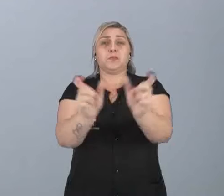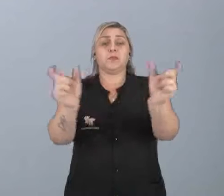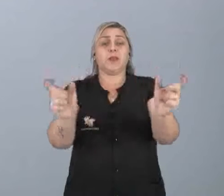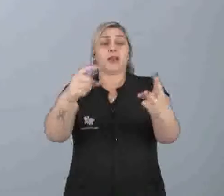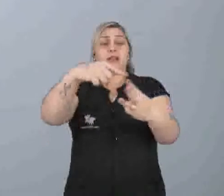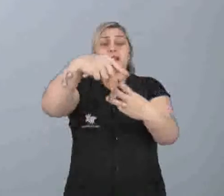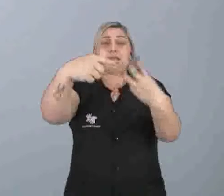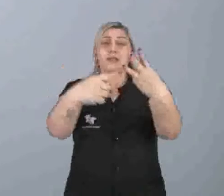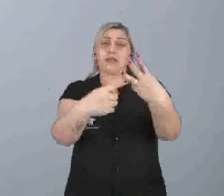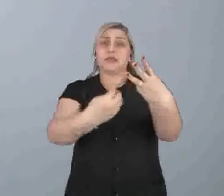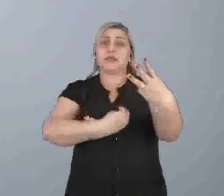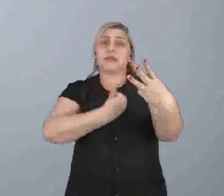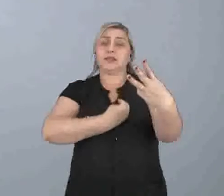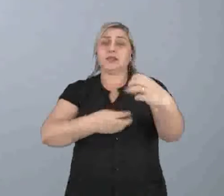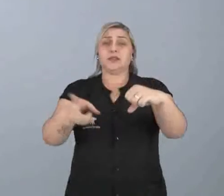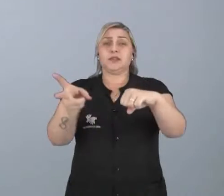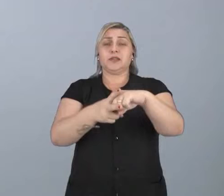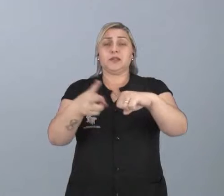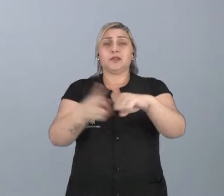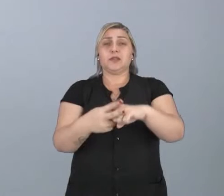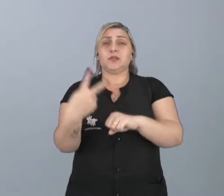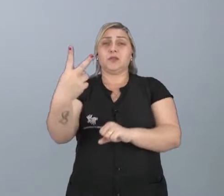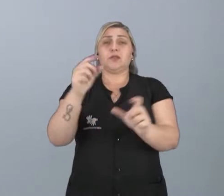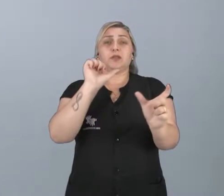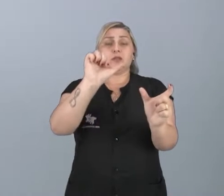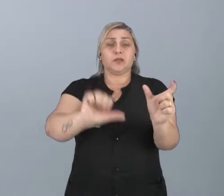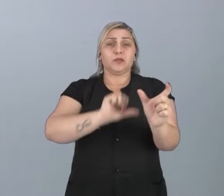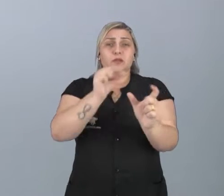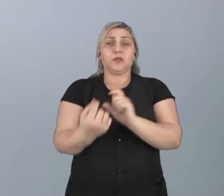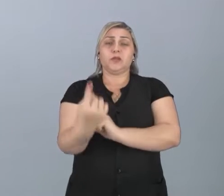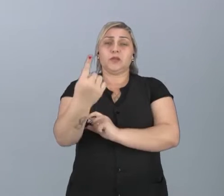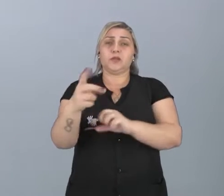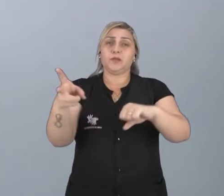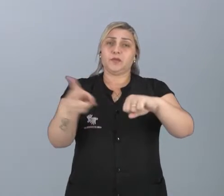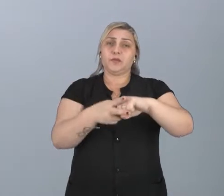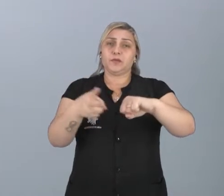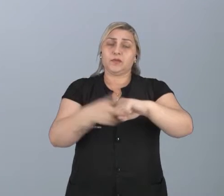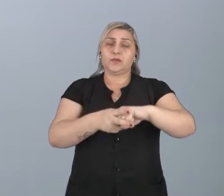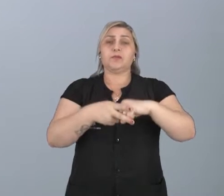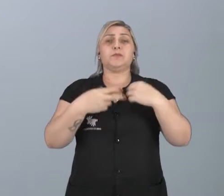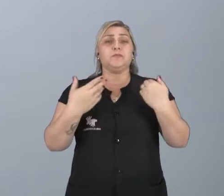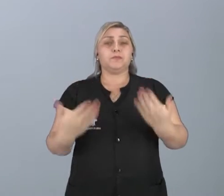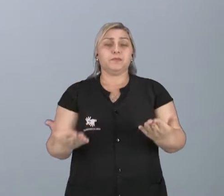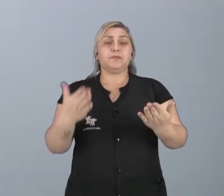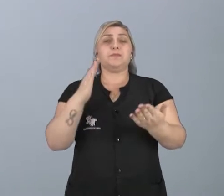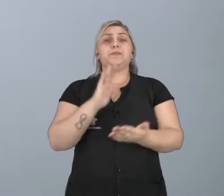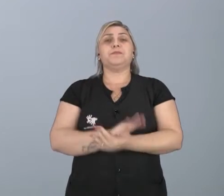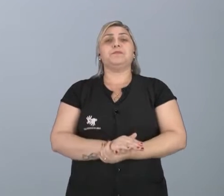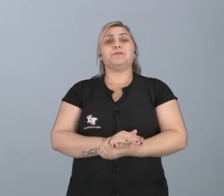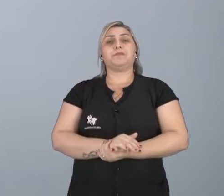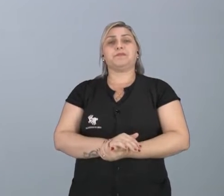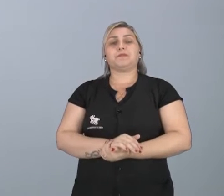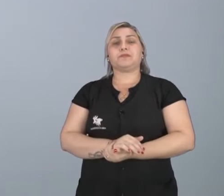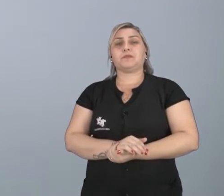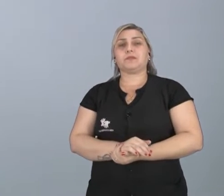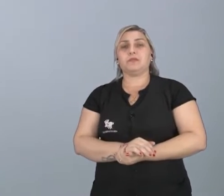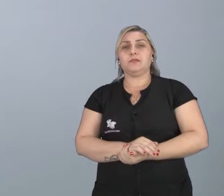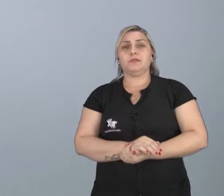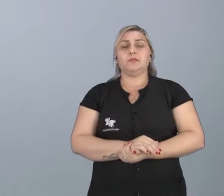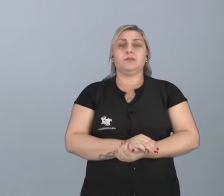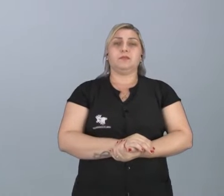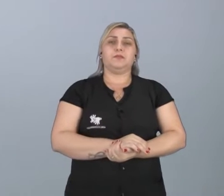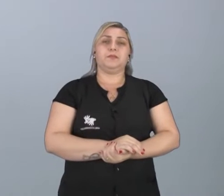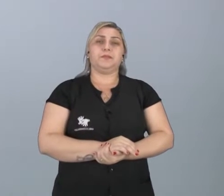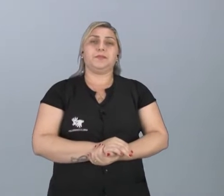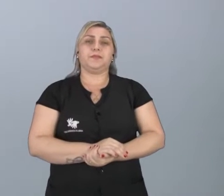3 verbos, 2 locuções verbais e um verbo. Estou estudando, sei e vou fazer.